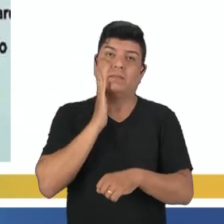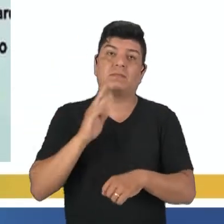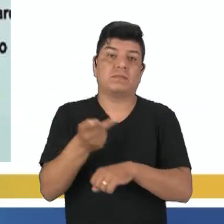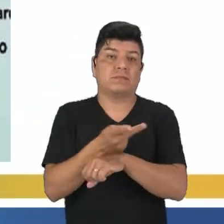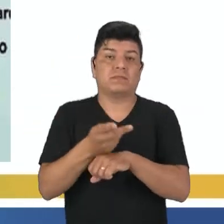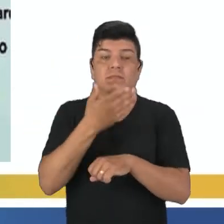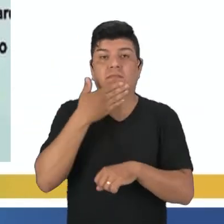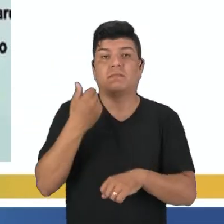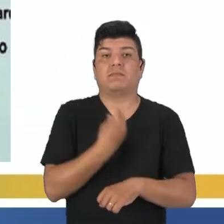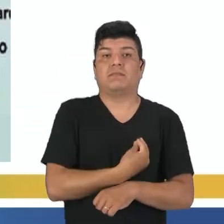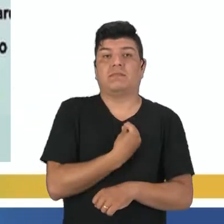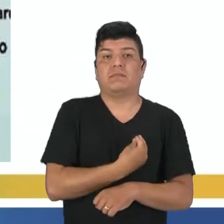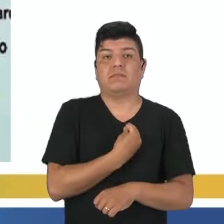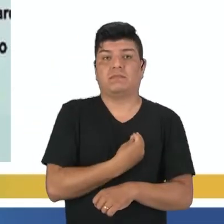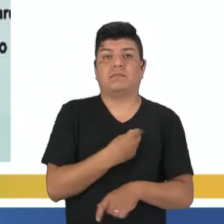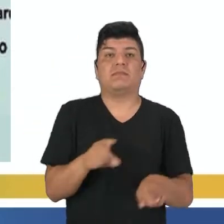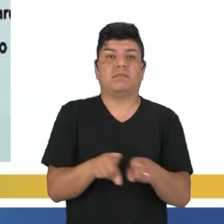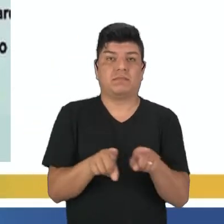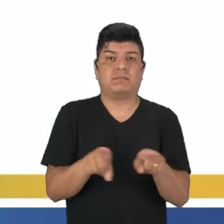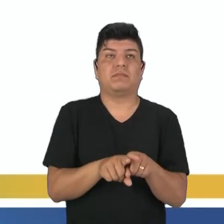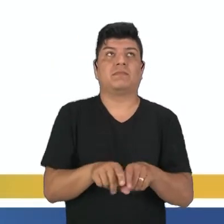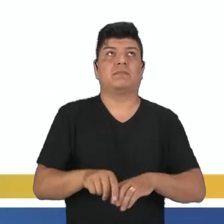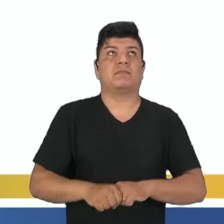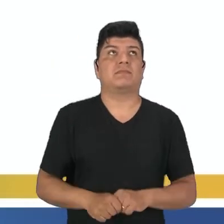de uma vida melhor também.